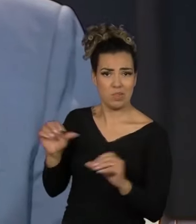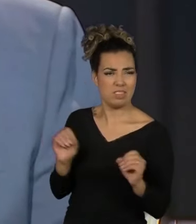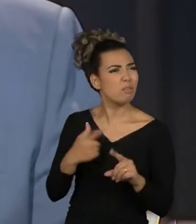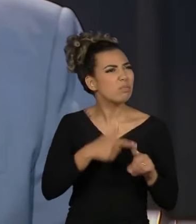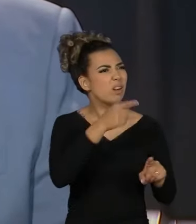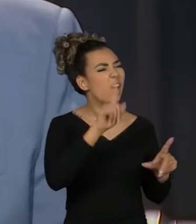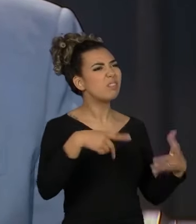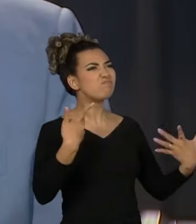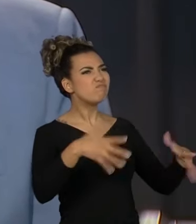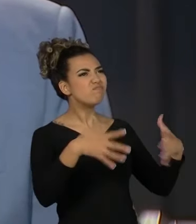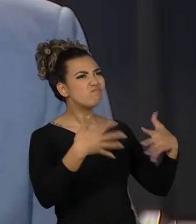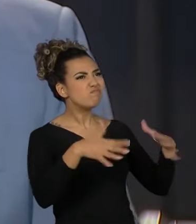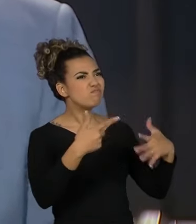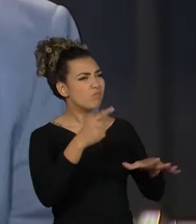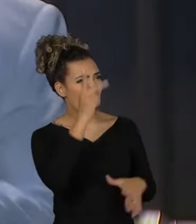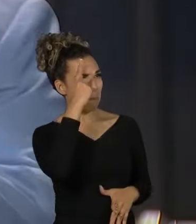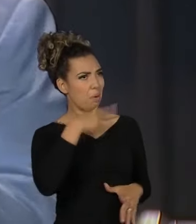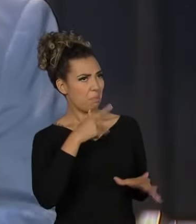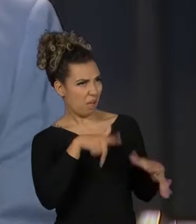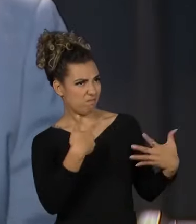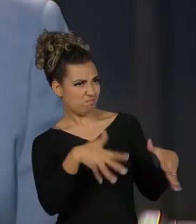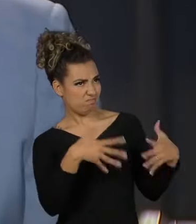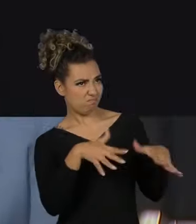vontade de comer naquela hora mas daí poc um mixo com Champanha